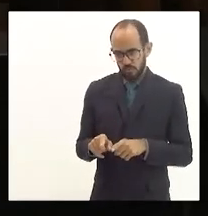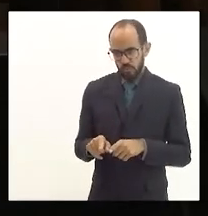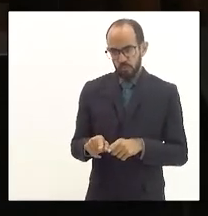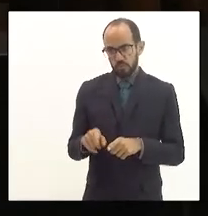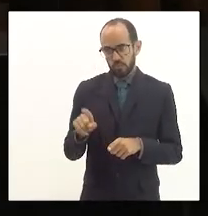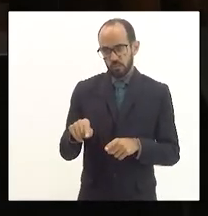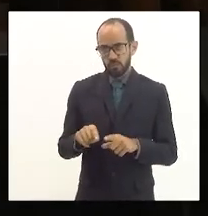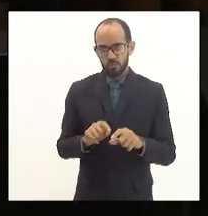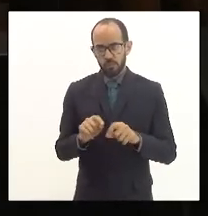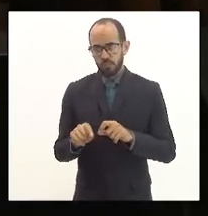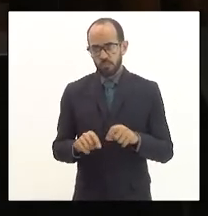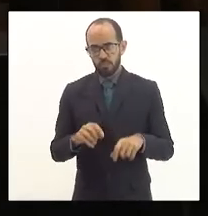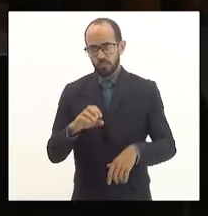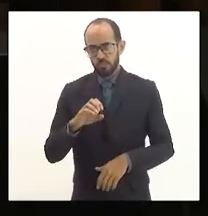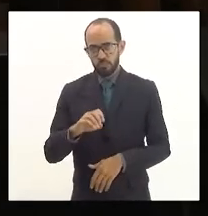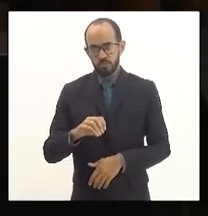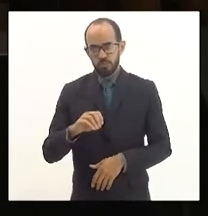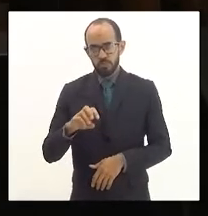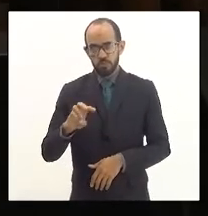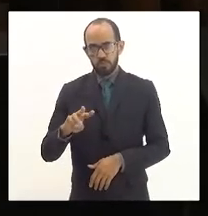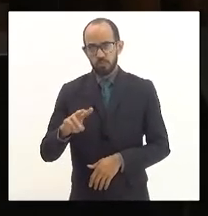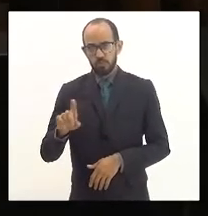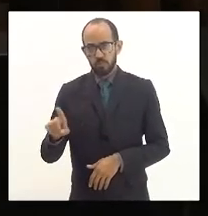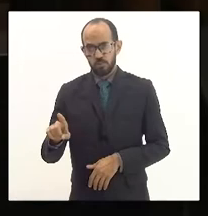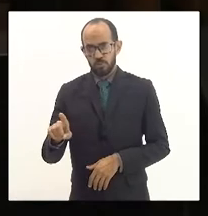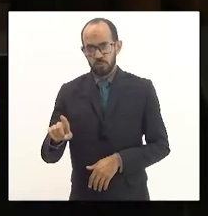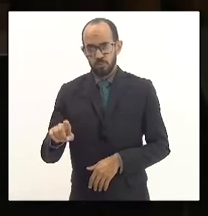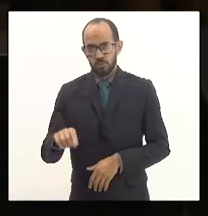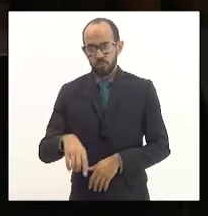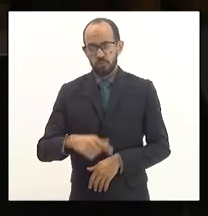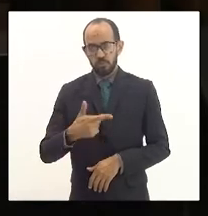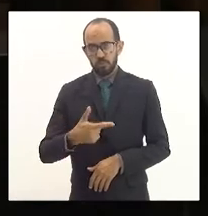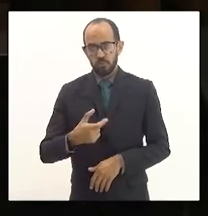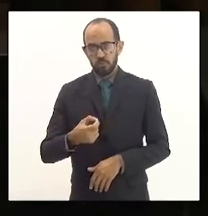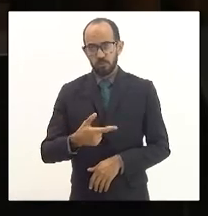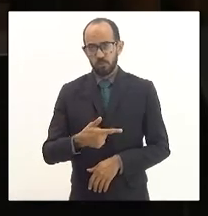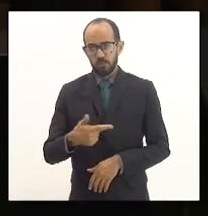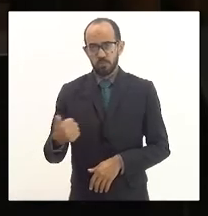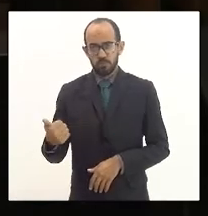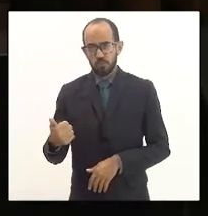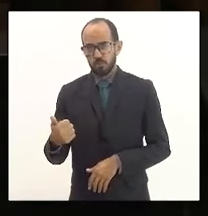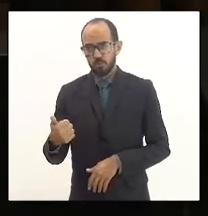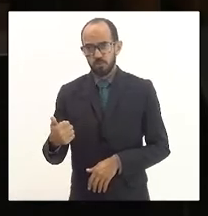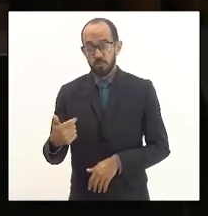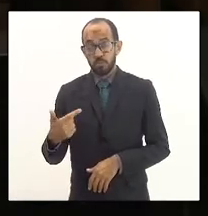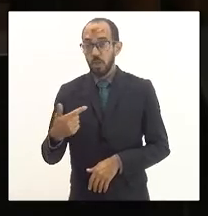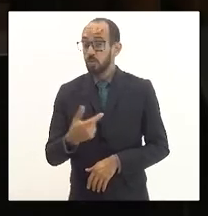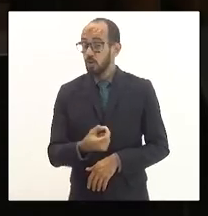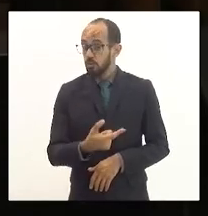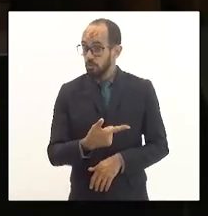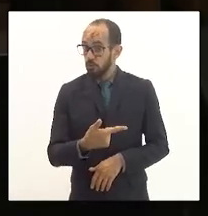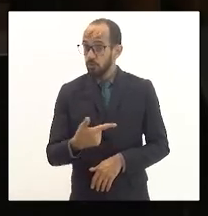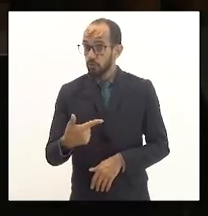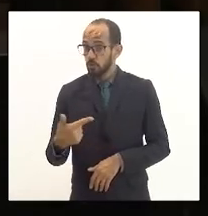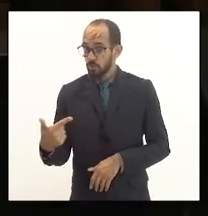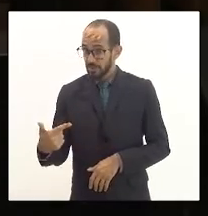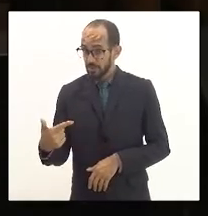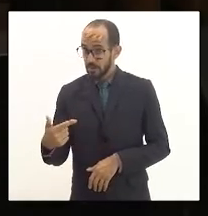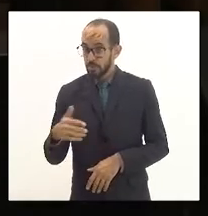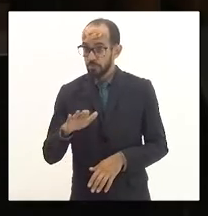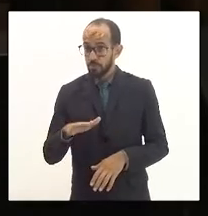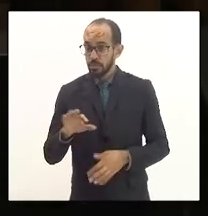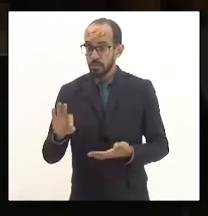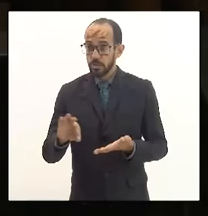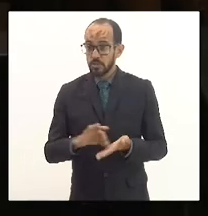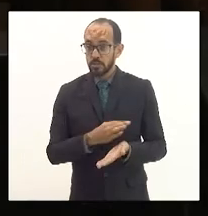contrato de locação 031 de 2022 e assinatura dele é de 23